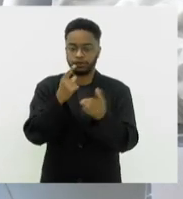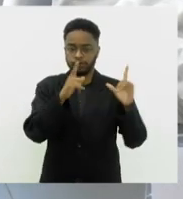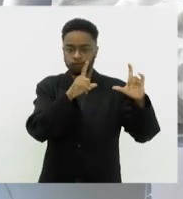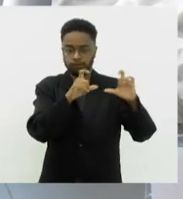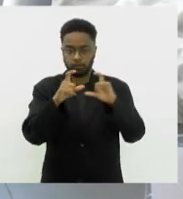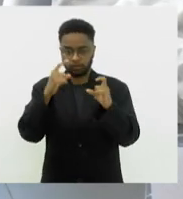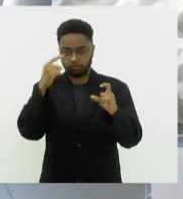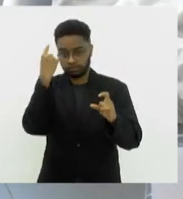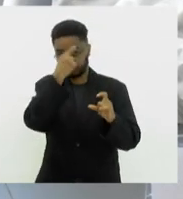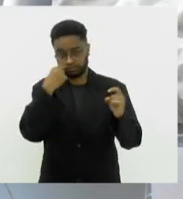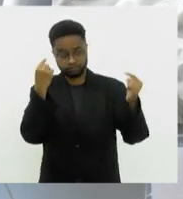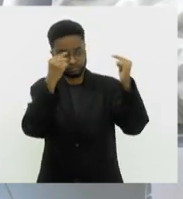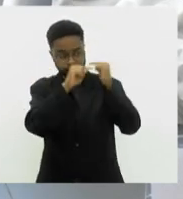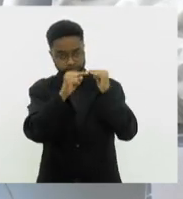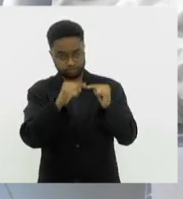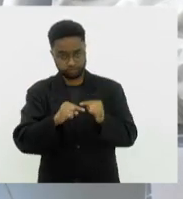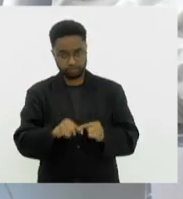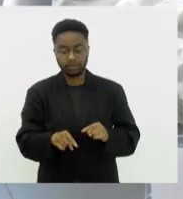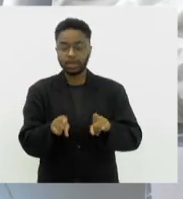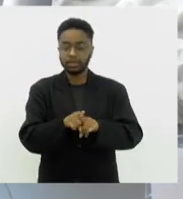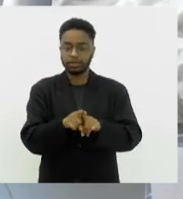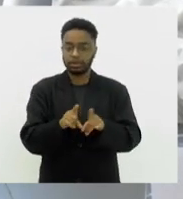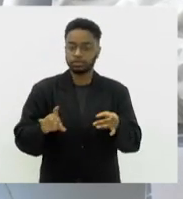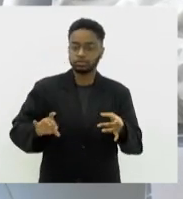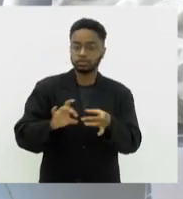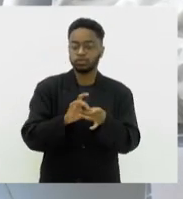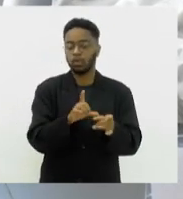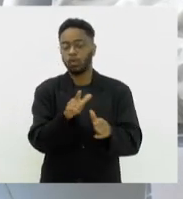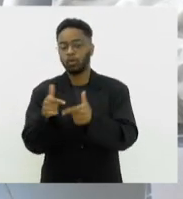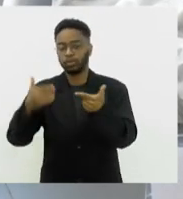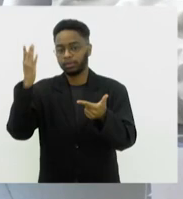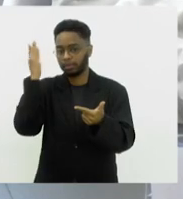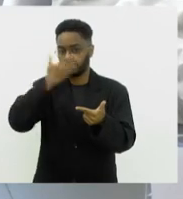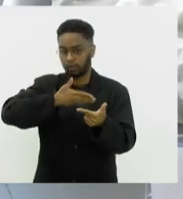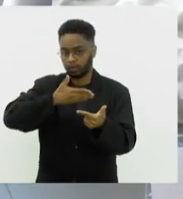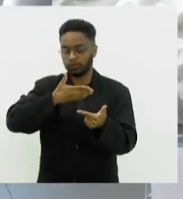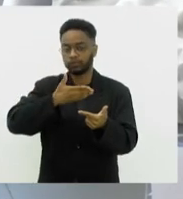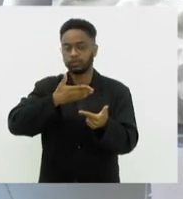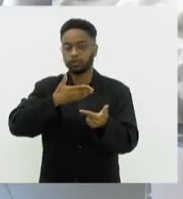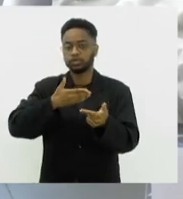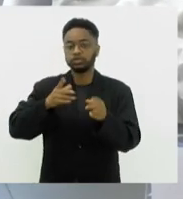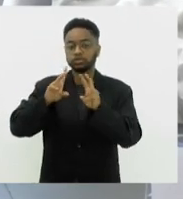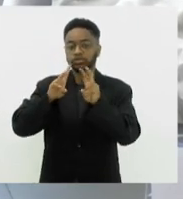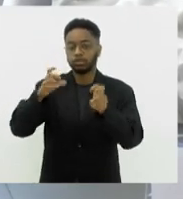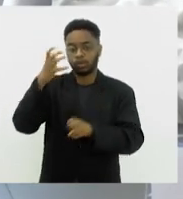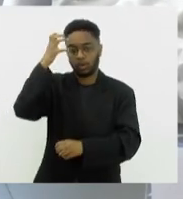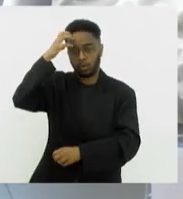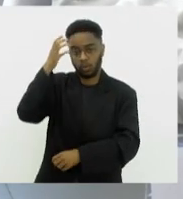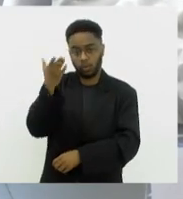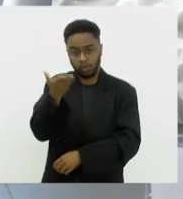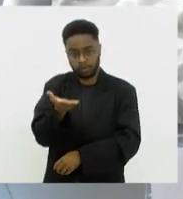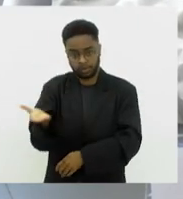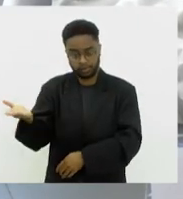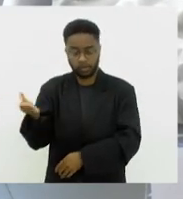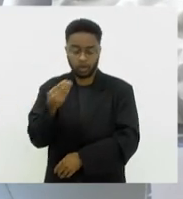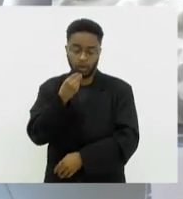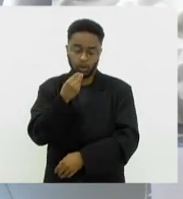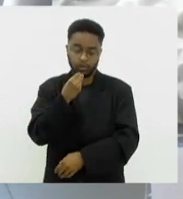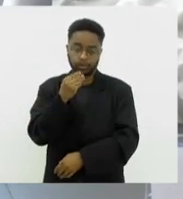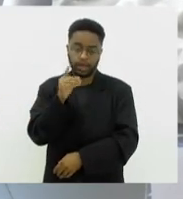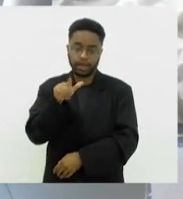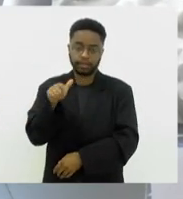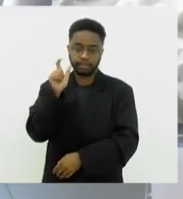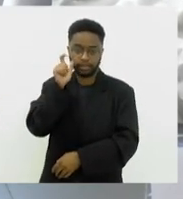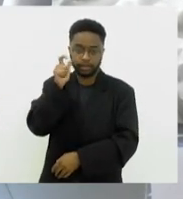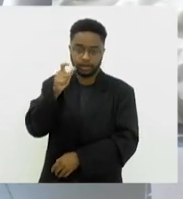procedimento se integra as demais provas para fundamentar um juízo de culpa sobre alguém obviamente Esse é o interesse